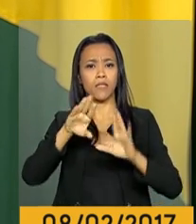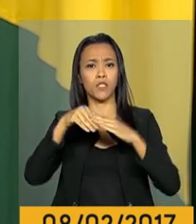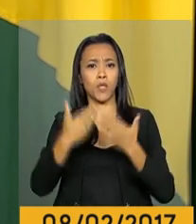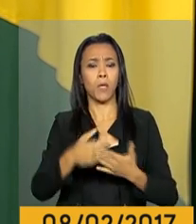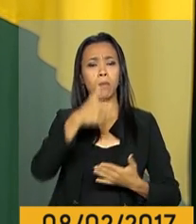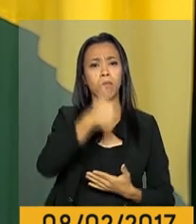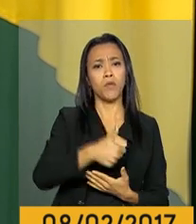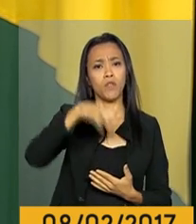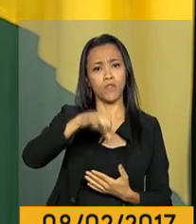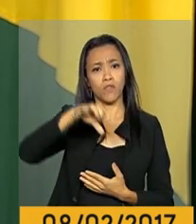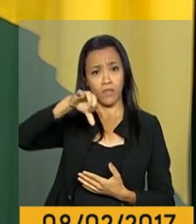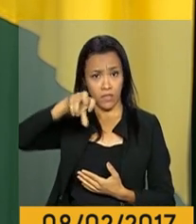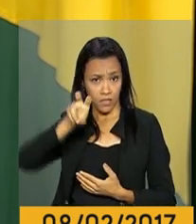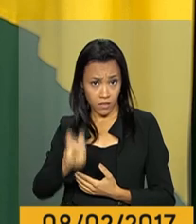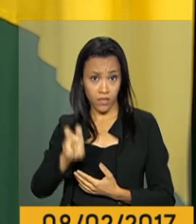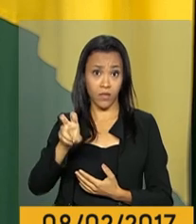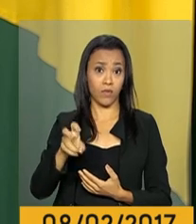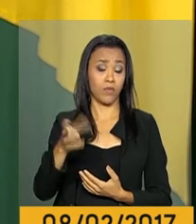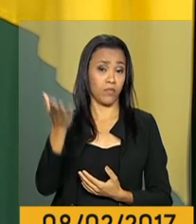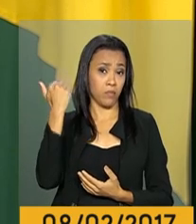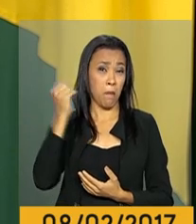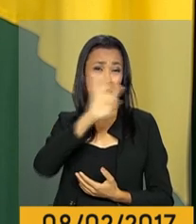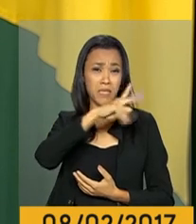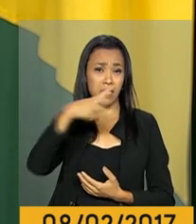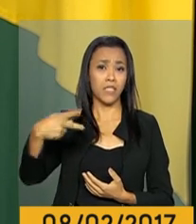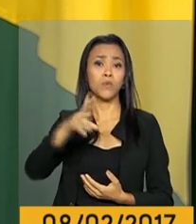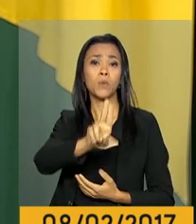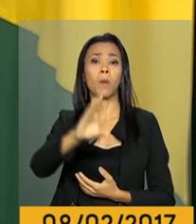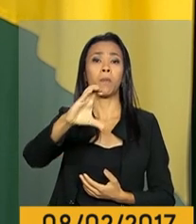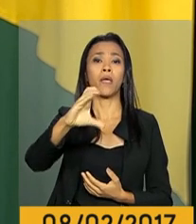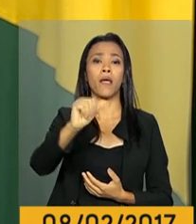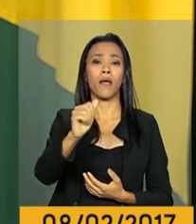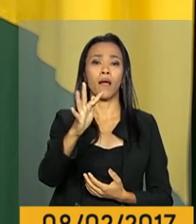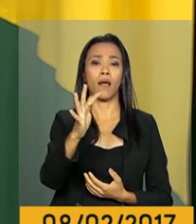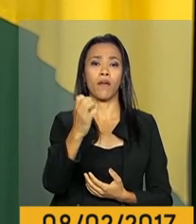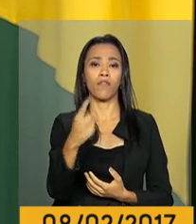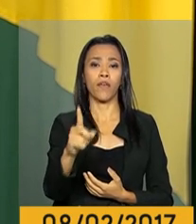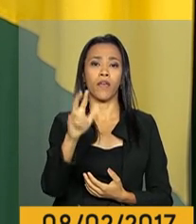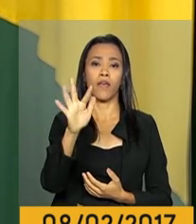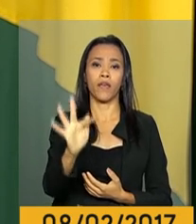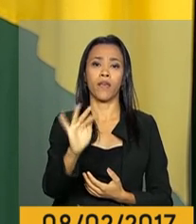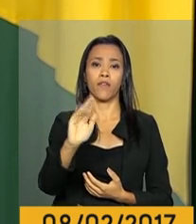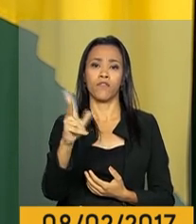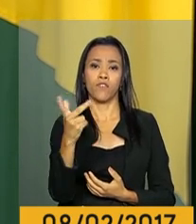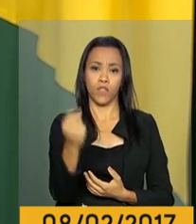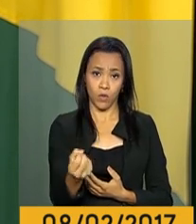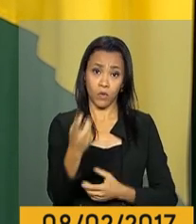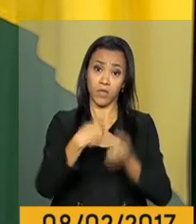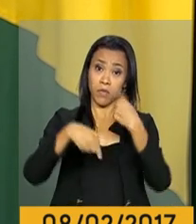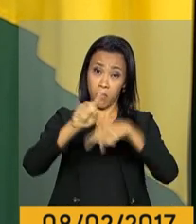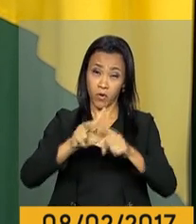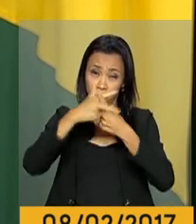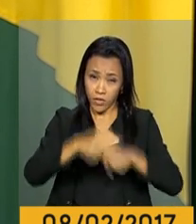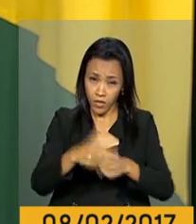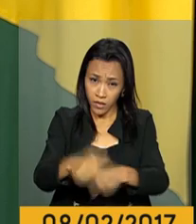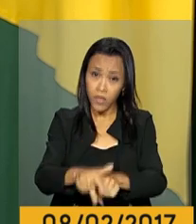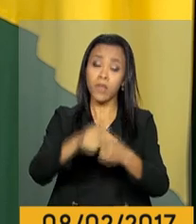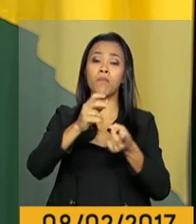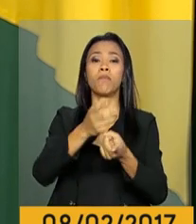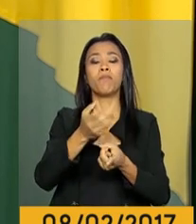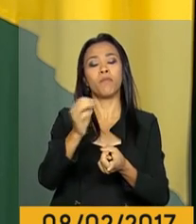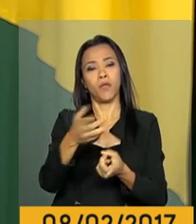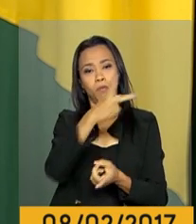Presidente Café Filho e posteriormente ampliada pelo Presidente Jucelino Kubichek e